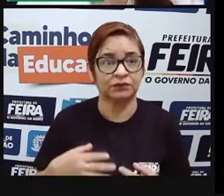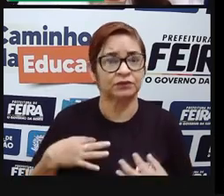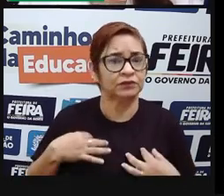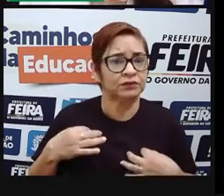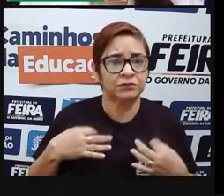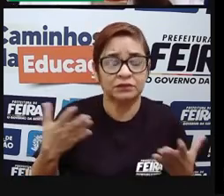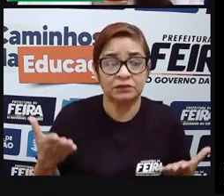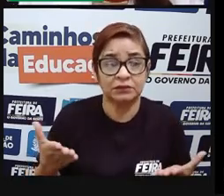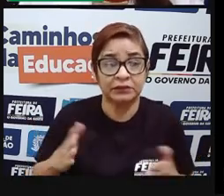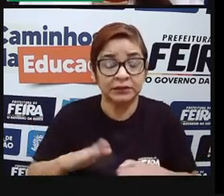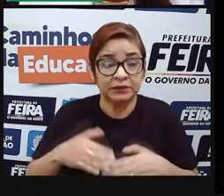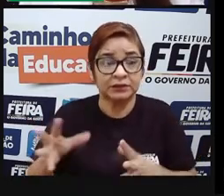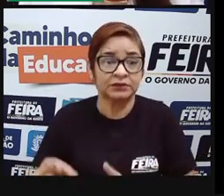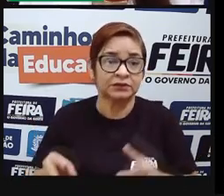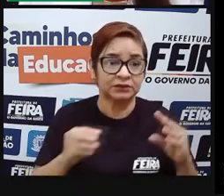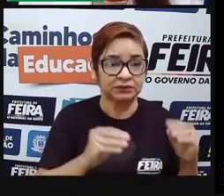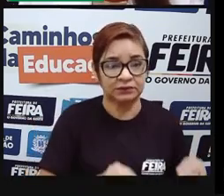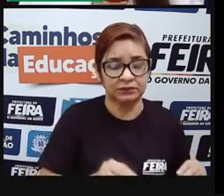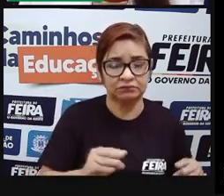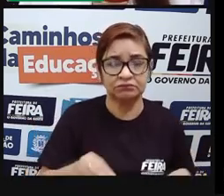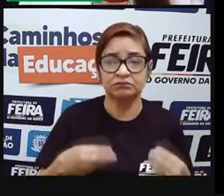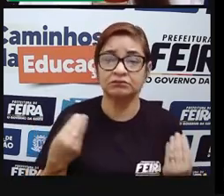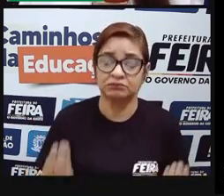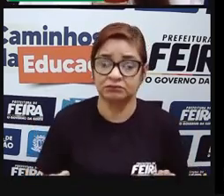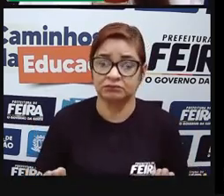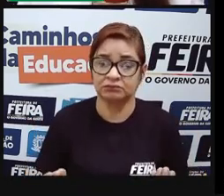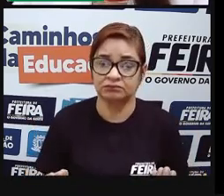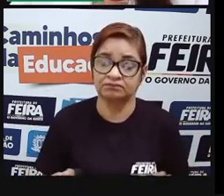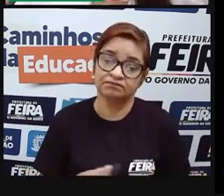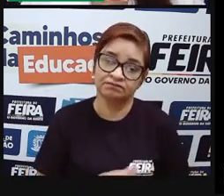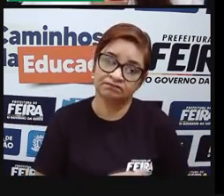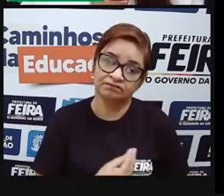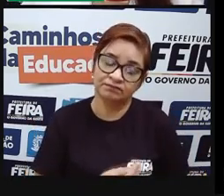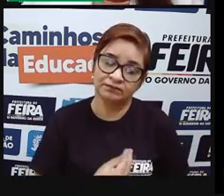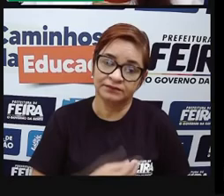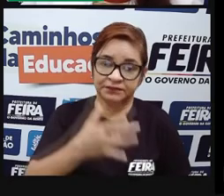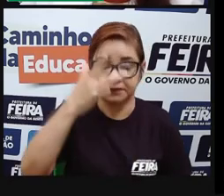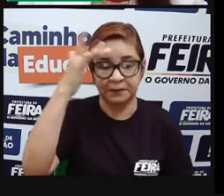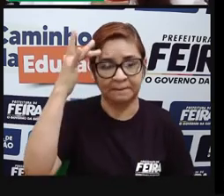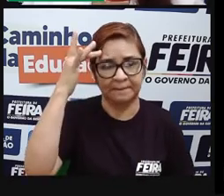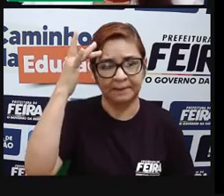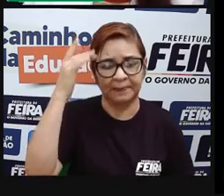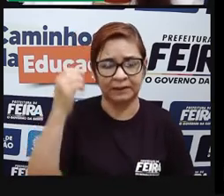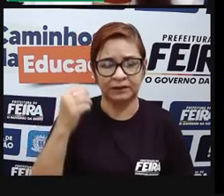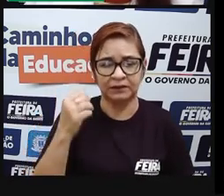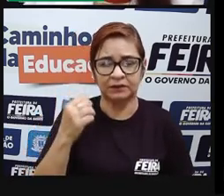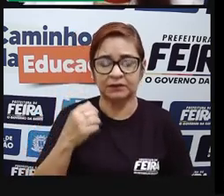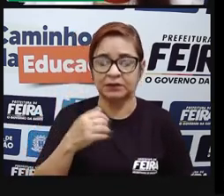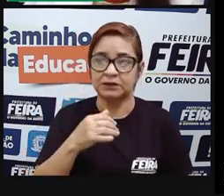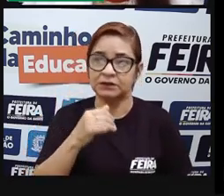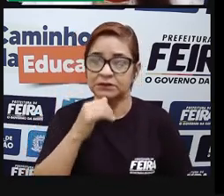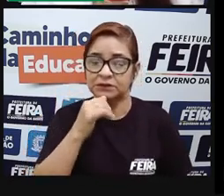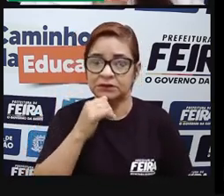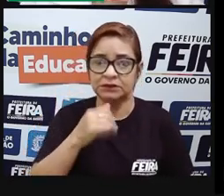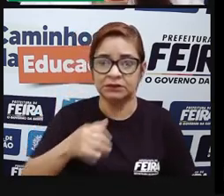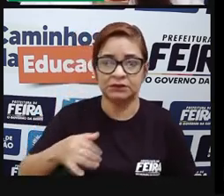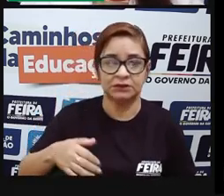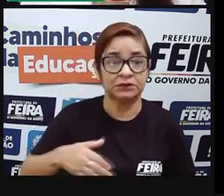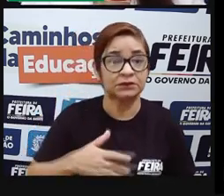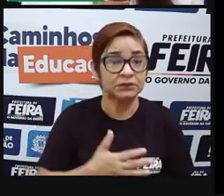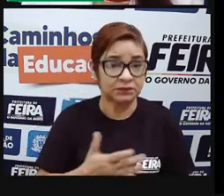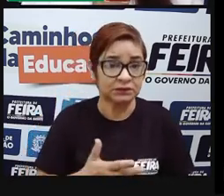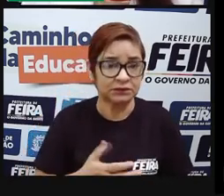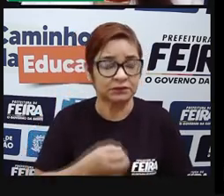e com É só vocês acham que para a aparência da nossa cidade para a organização da nossa cidade